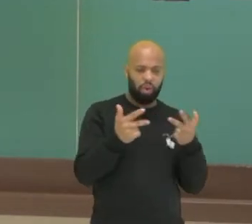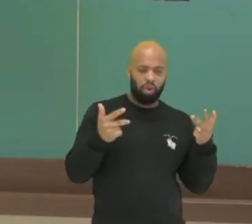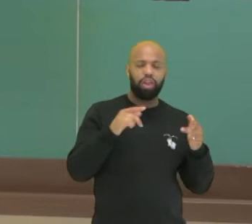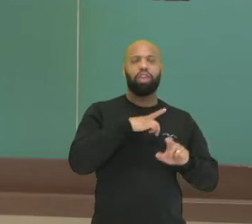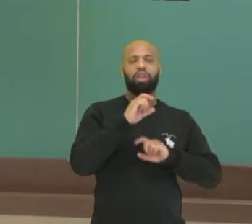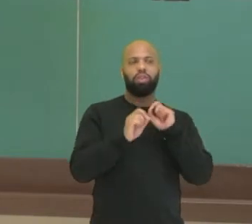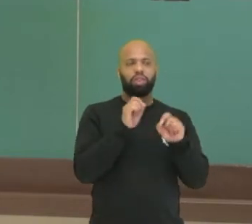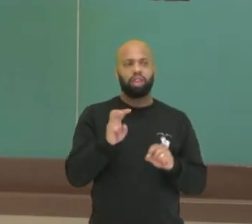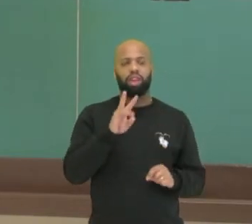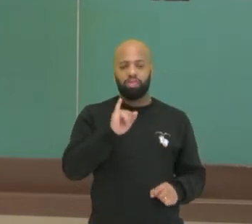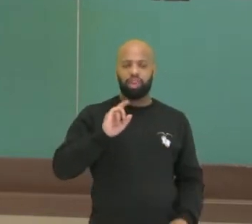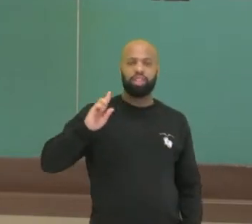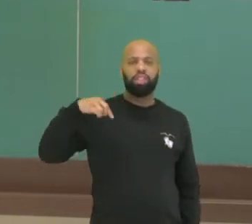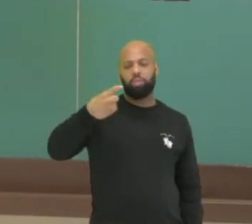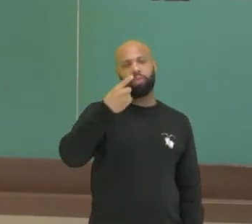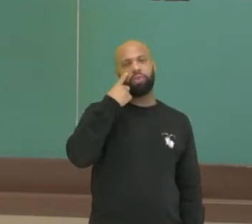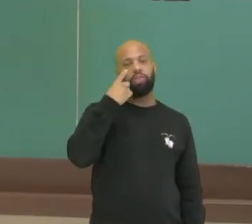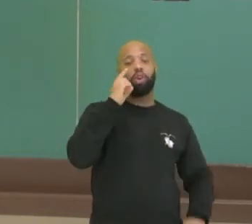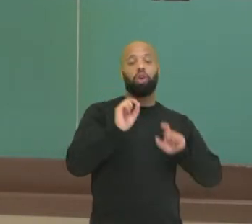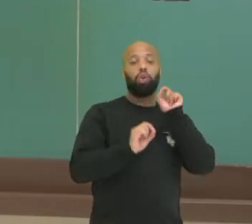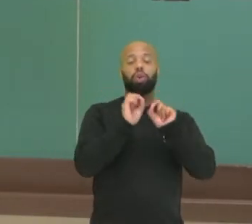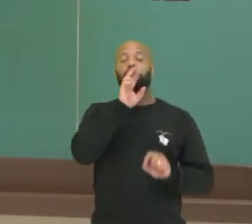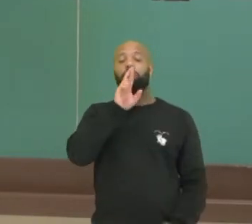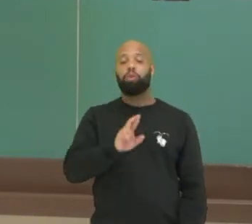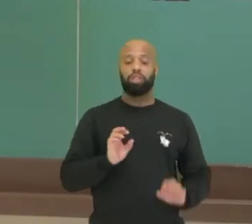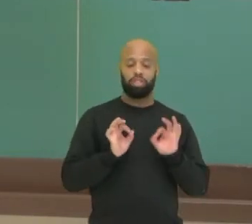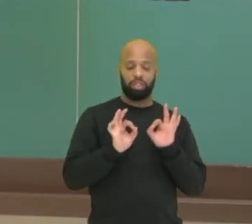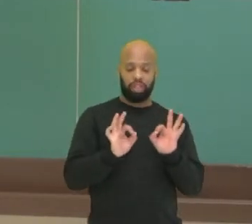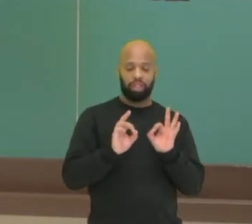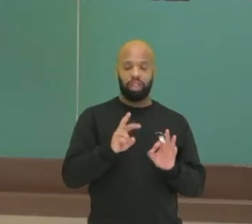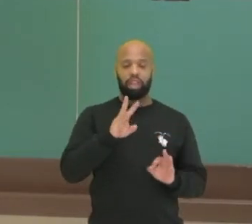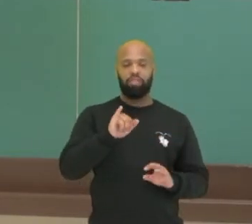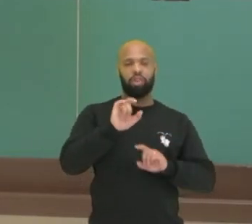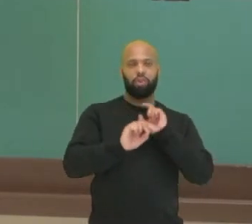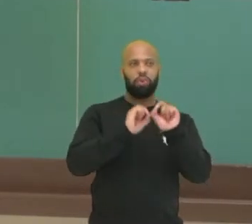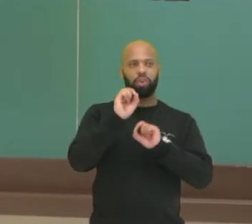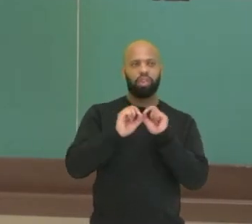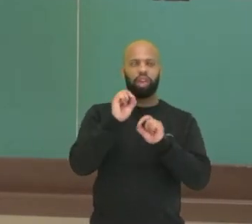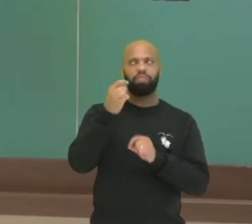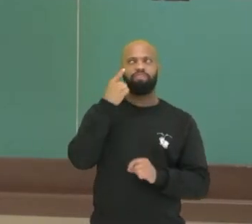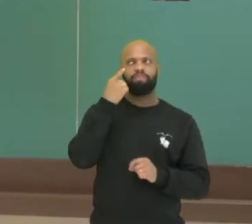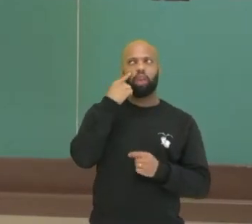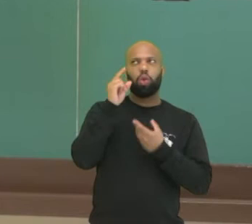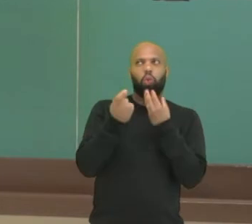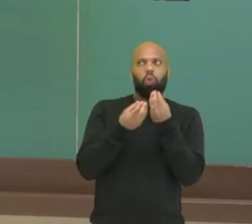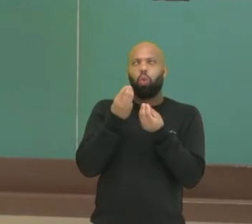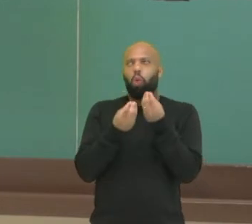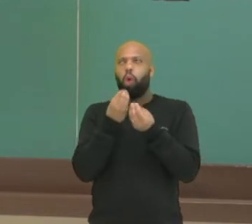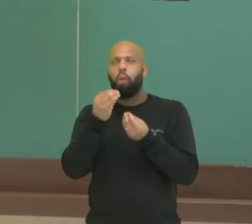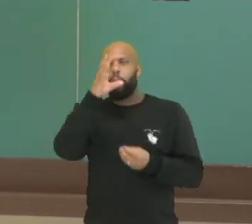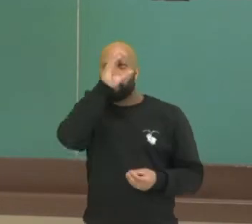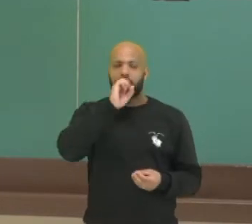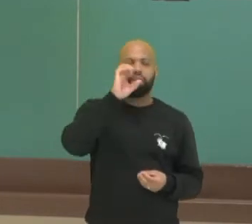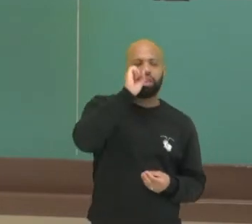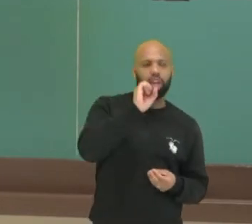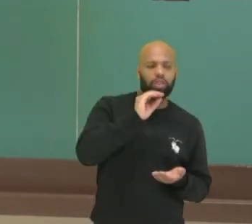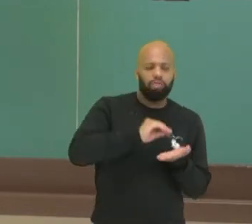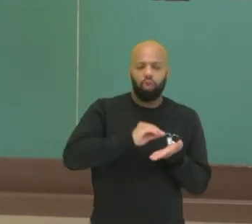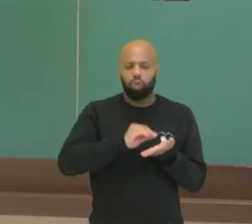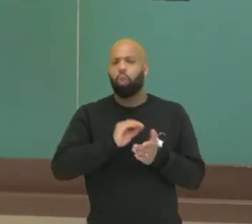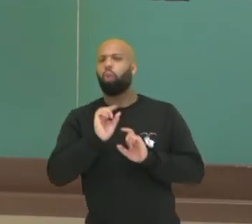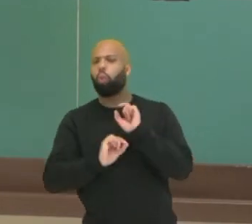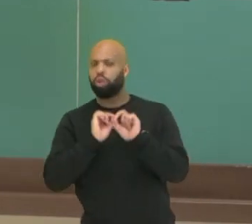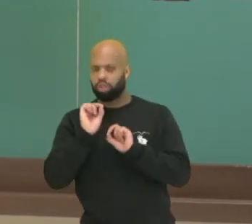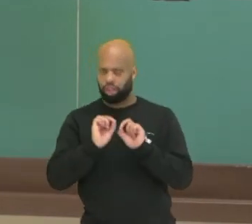tende a, após verificar qual seria a resposta correta, assimilar, né, os conceitos que estamos aprendendo. Então, é sempre